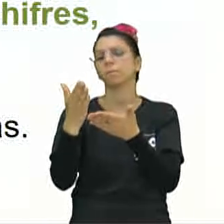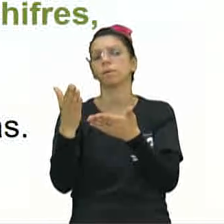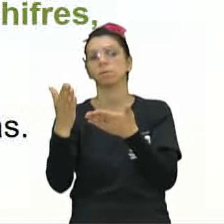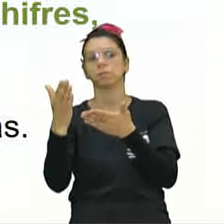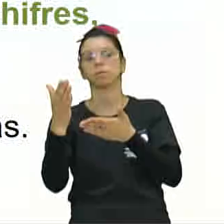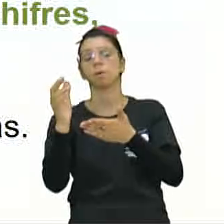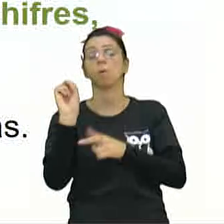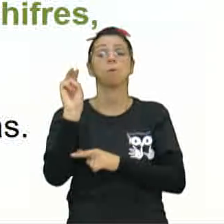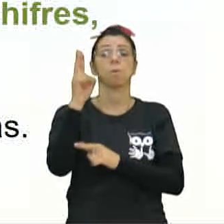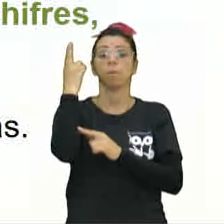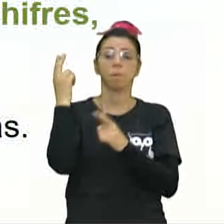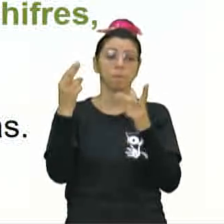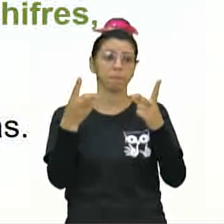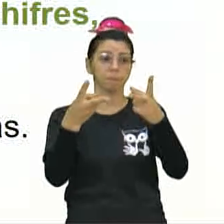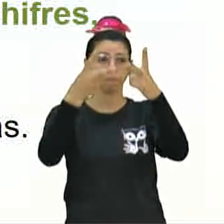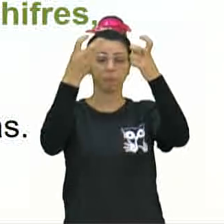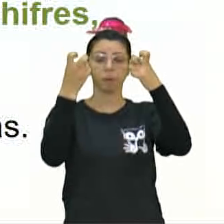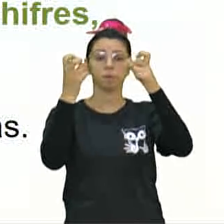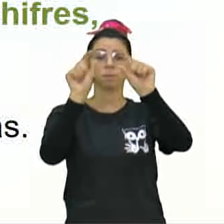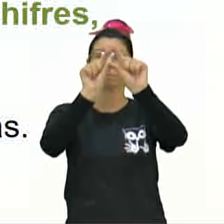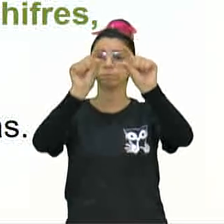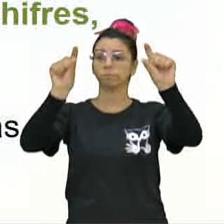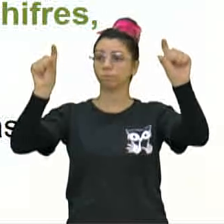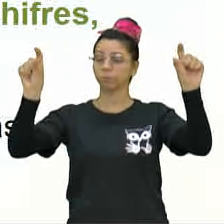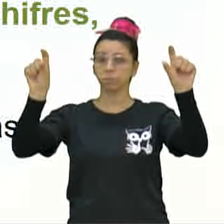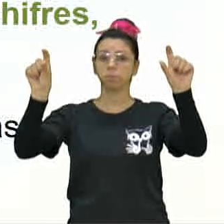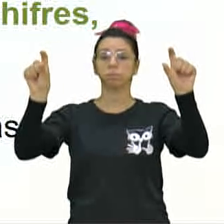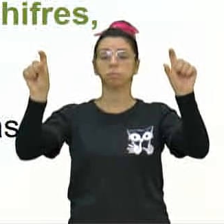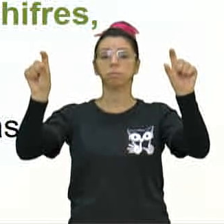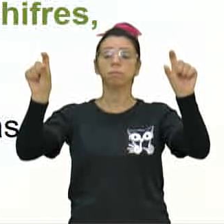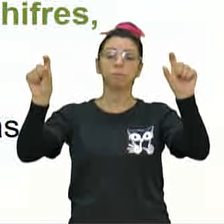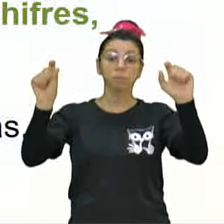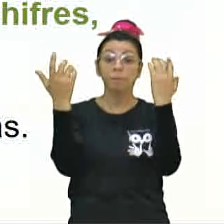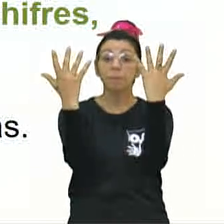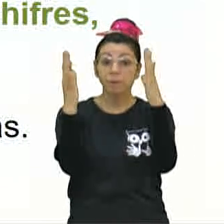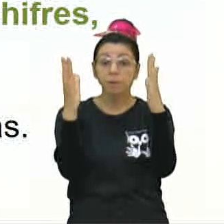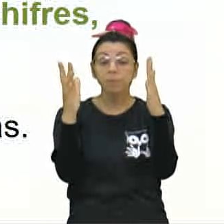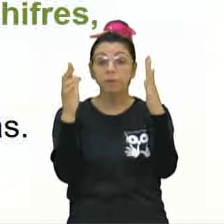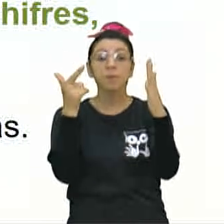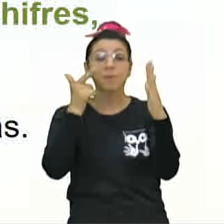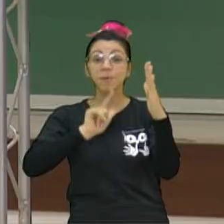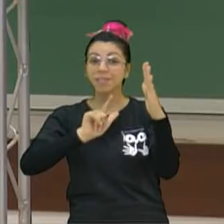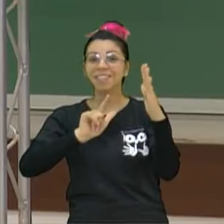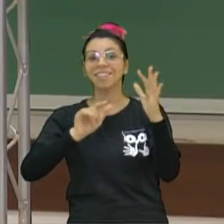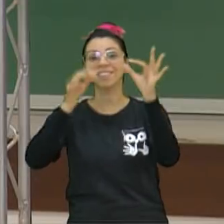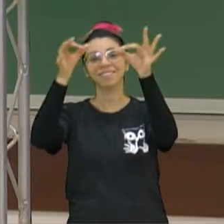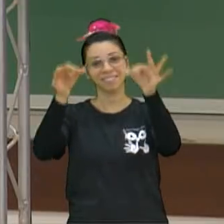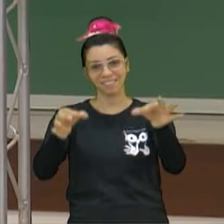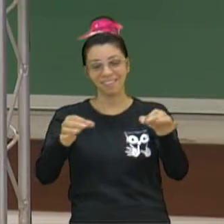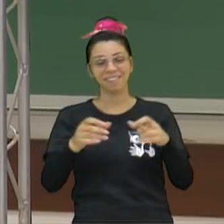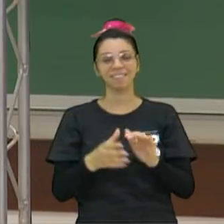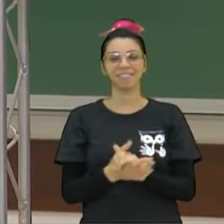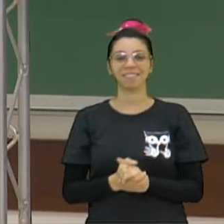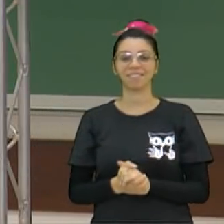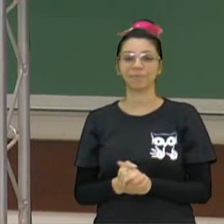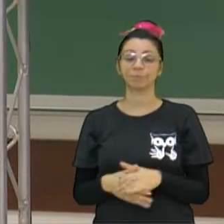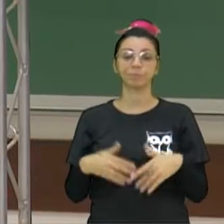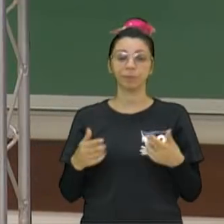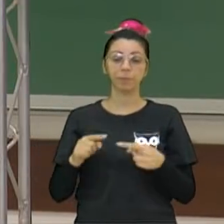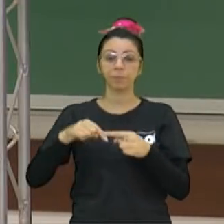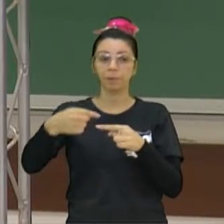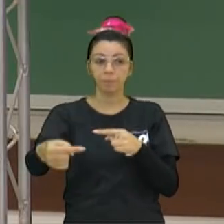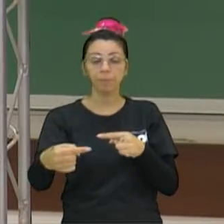né, ou perceberam ali onde estão as micronarrativas, parabéns, conseguiram aí acertar, né? Então, depois